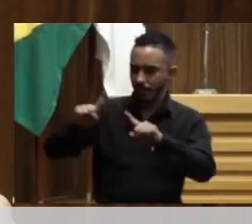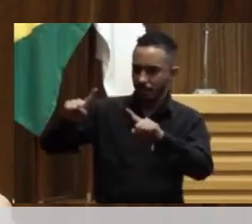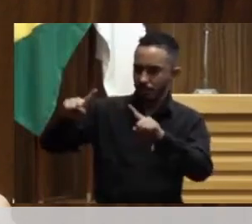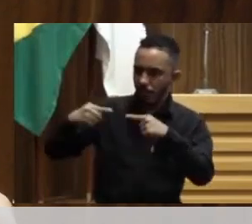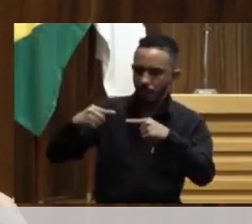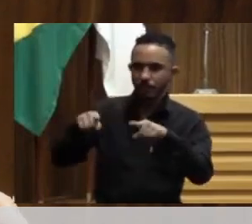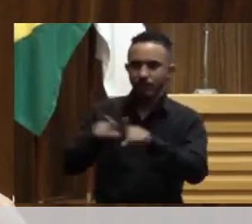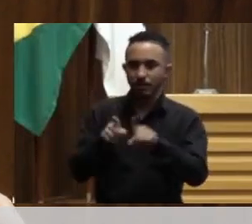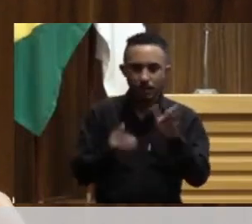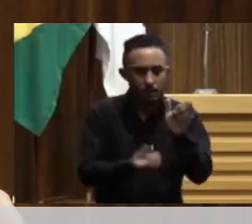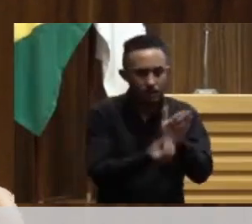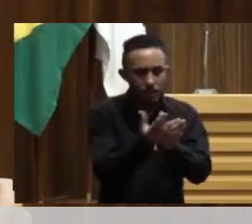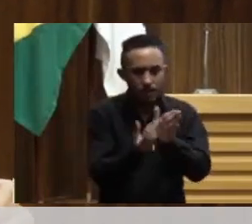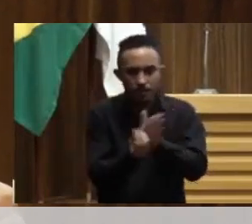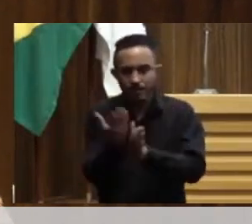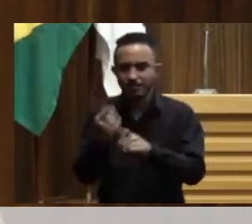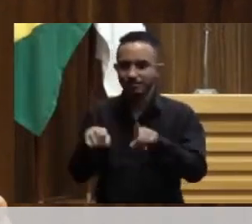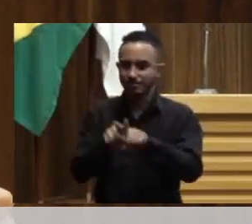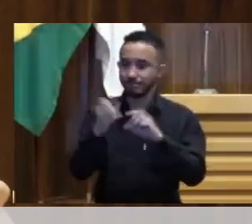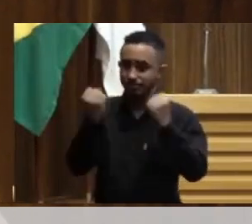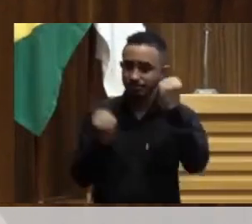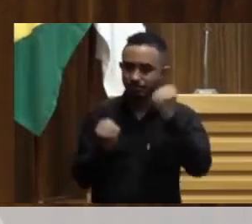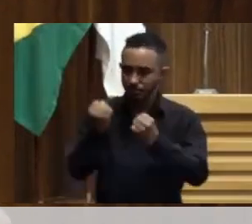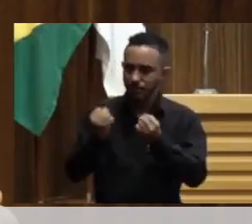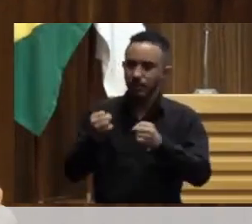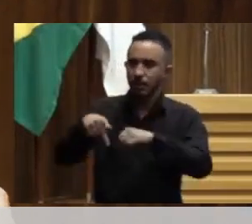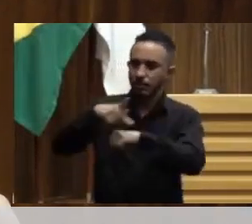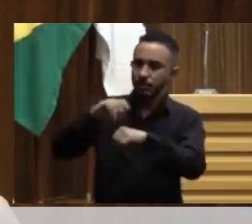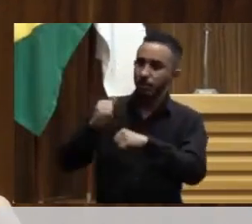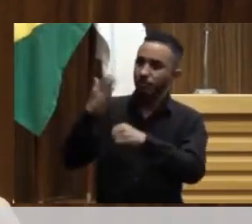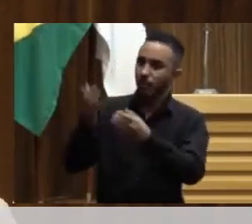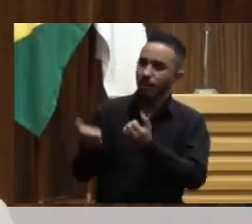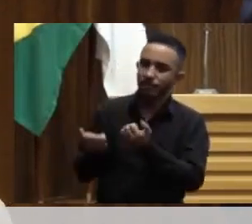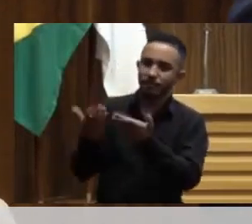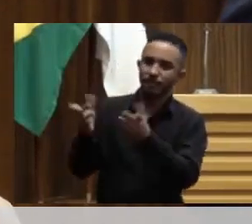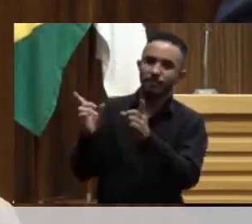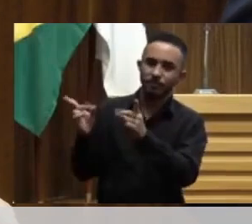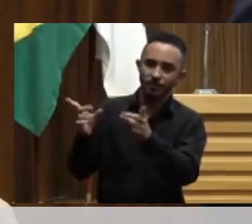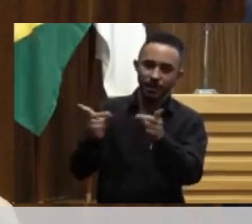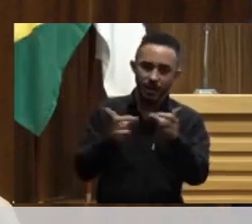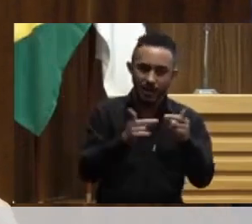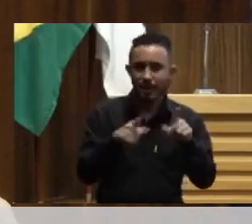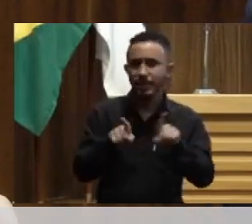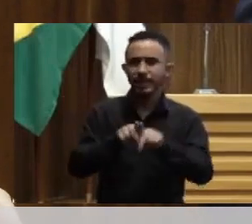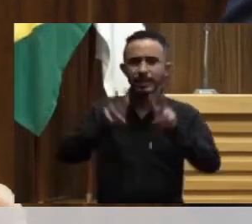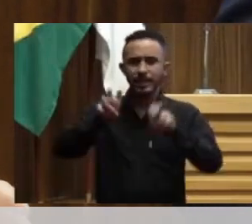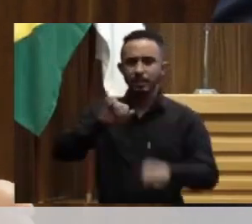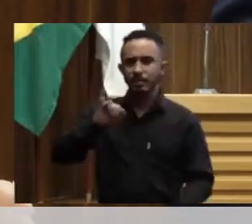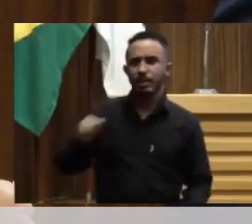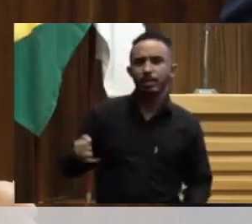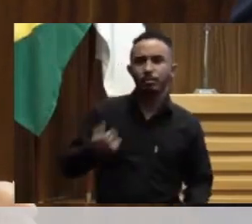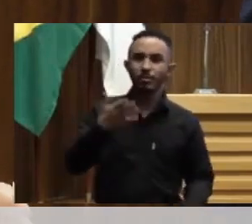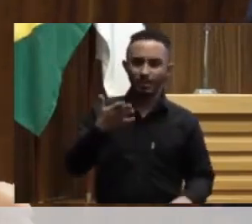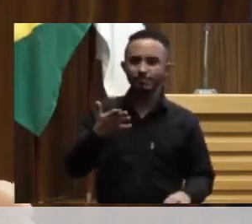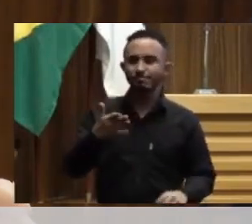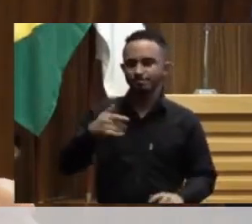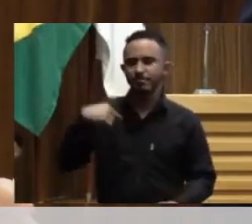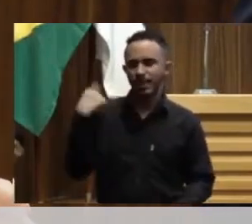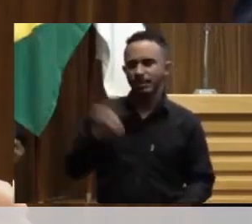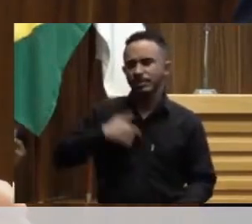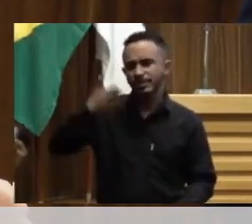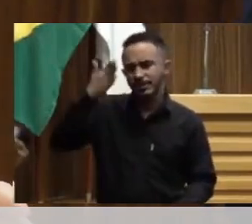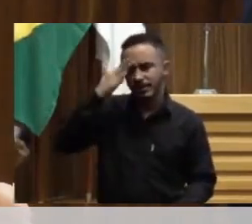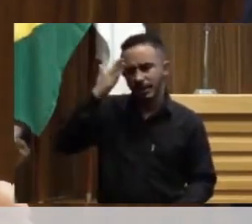produtividade, e uma indústria exportadora. E aí, na questão da inovação, acho que nós